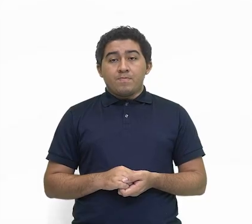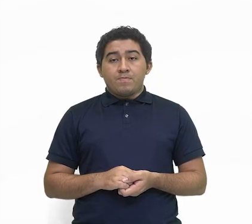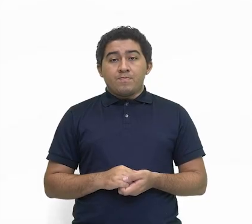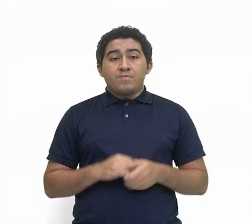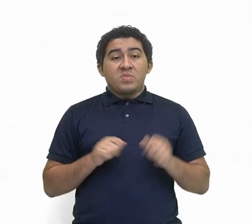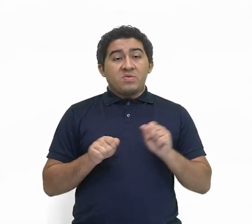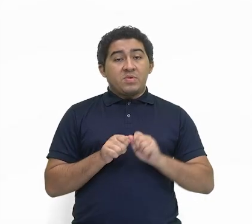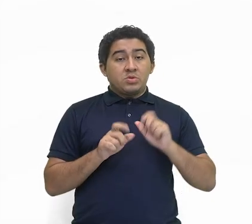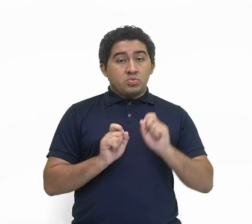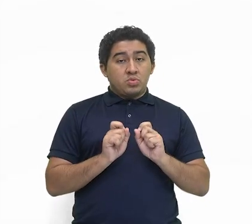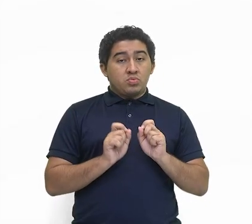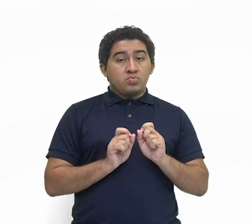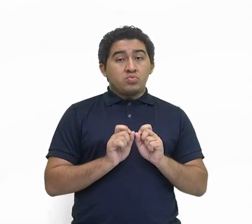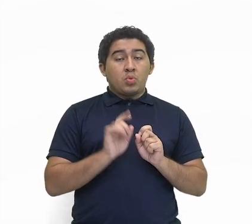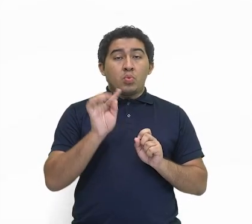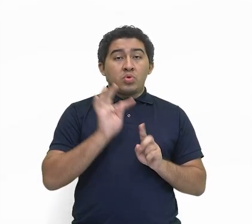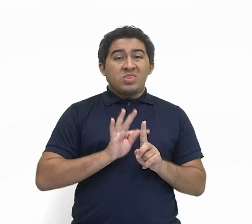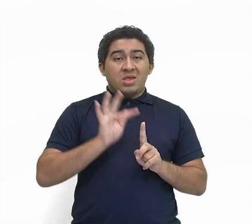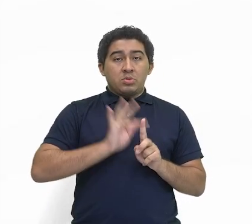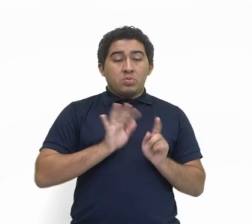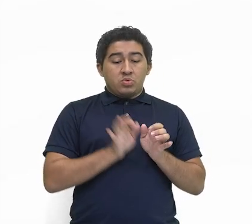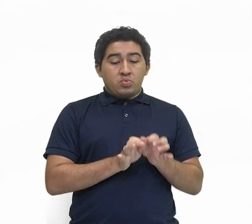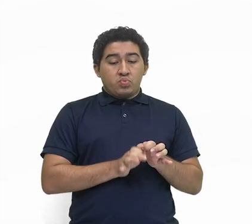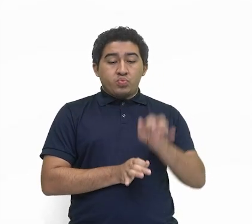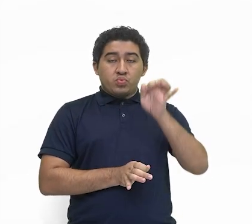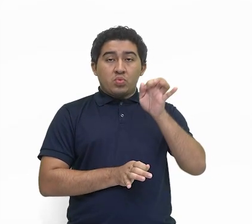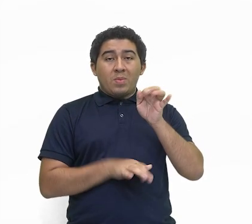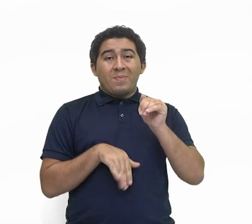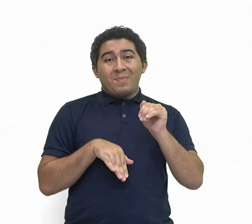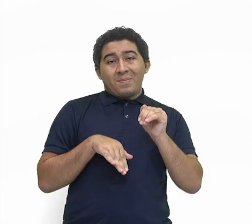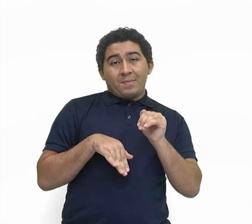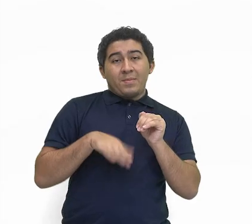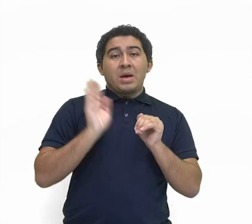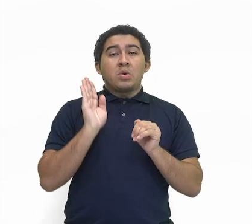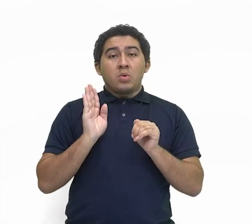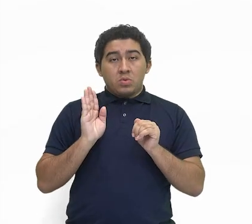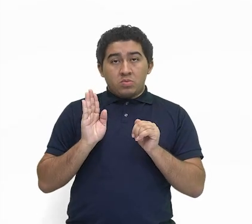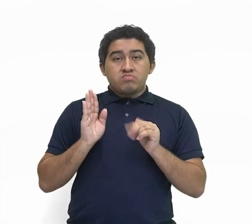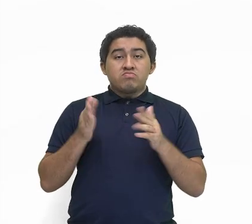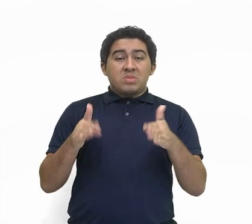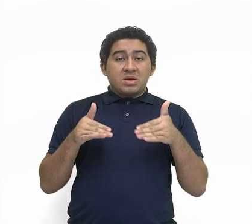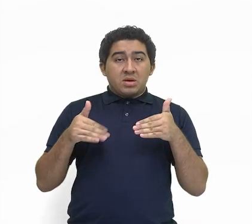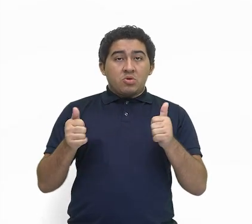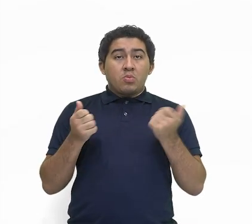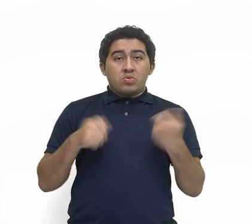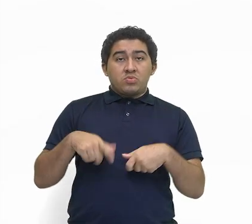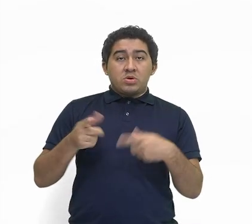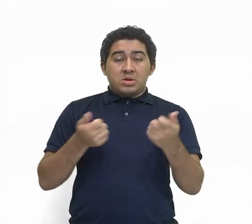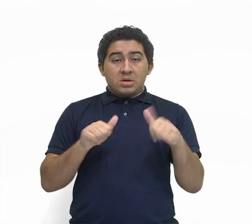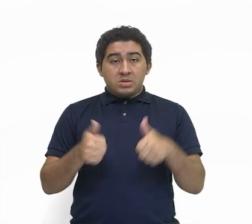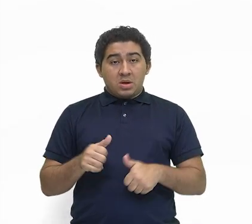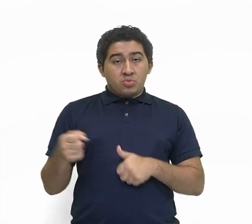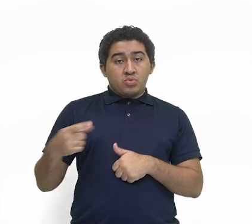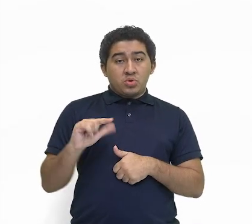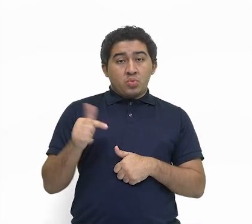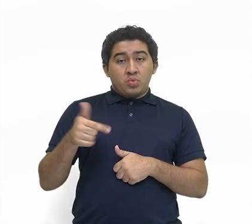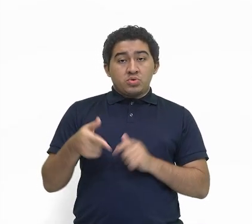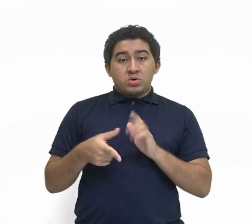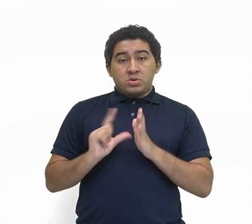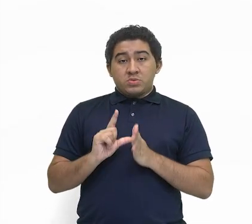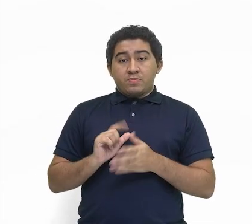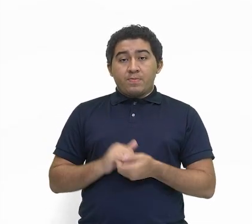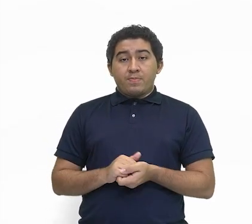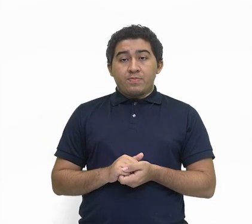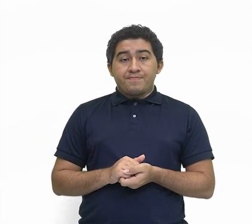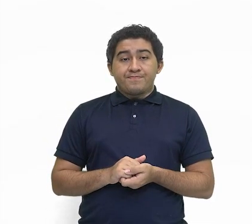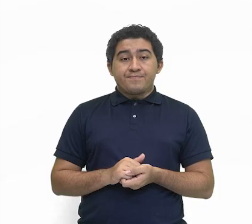ele constrói um termômetro mais preciso do que todos os que tinham sido construídos naquela época. Em sua